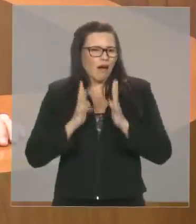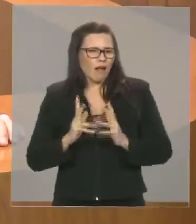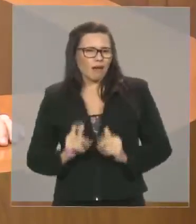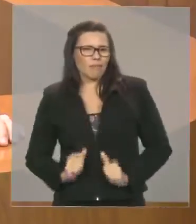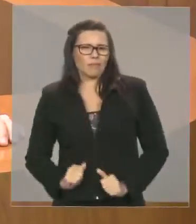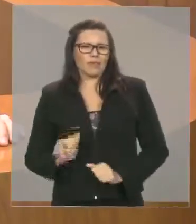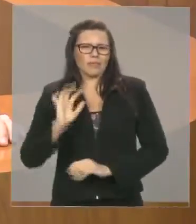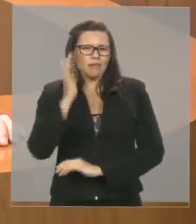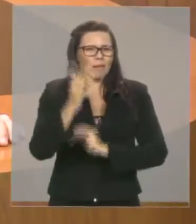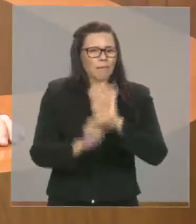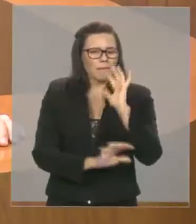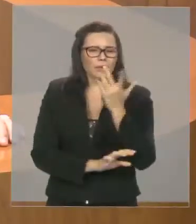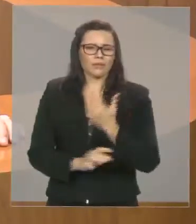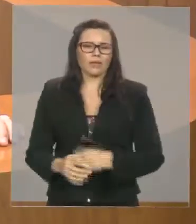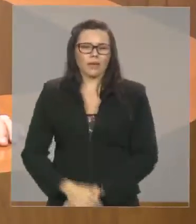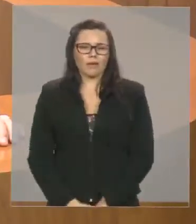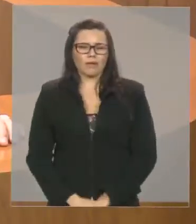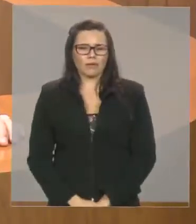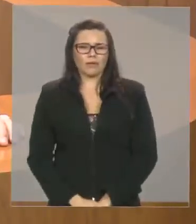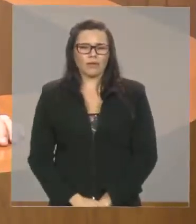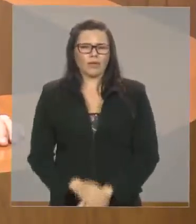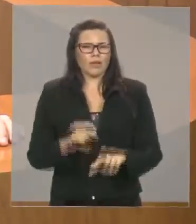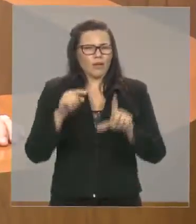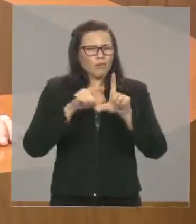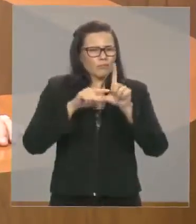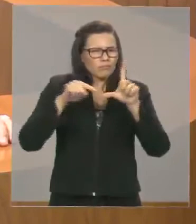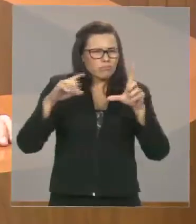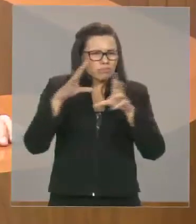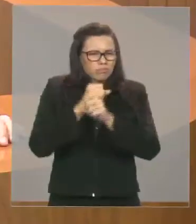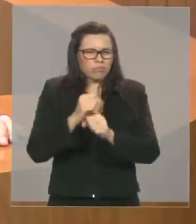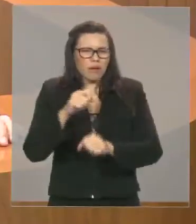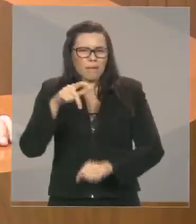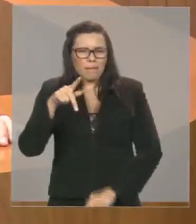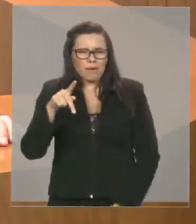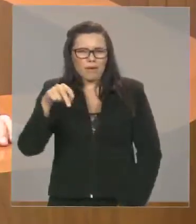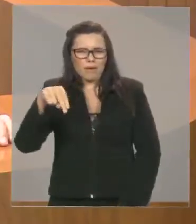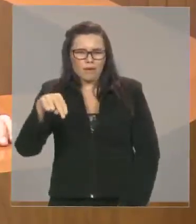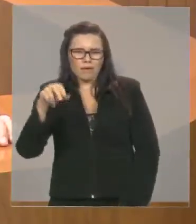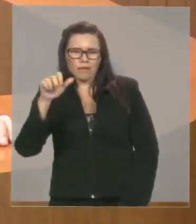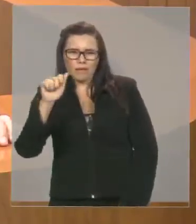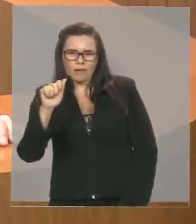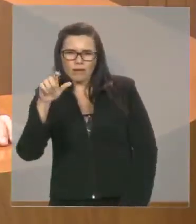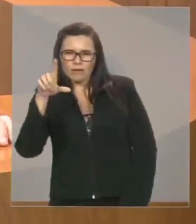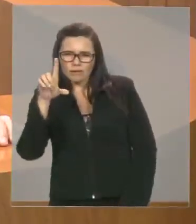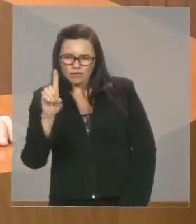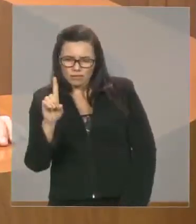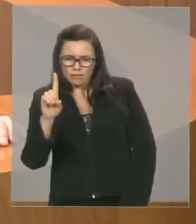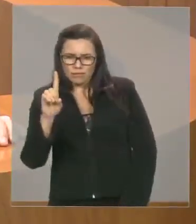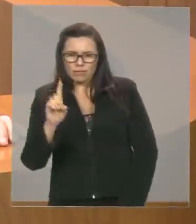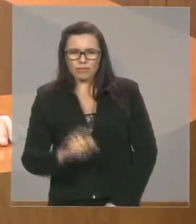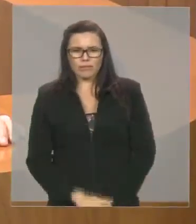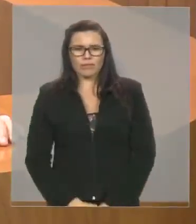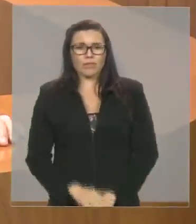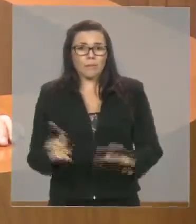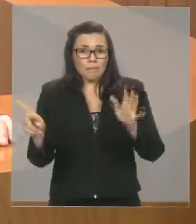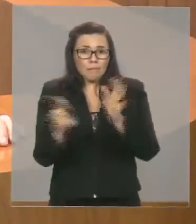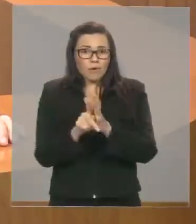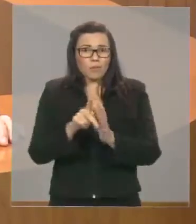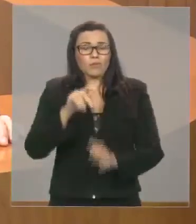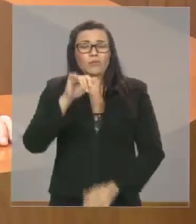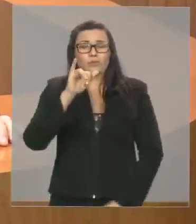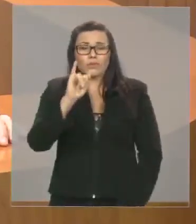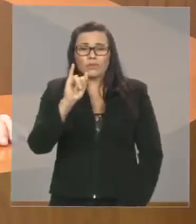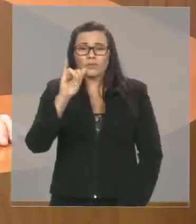nos dados do PNAD, Pesquisa Nacional de Amostragem por Domicílio do IBGE. Instituto Brasileiro